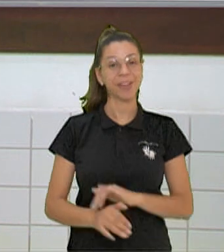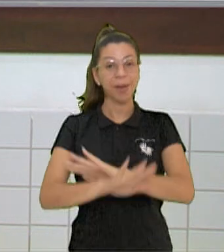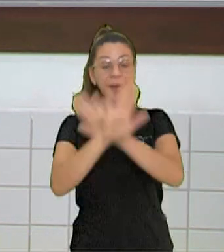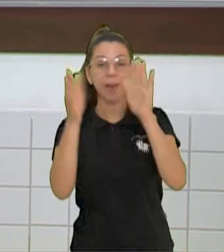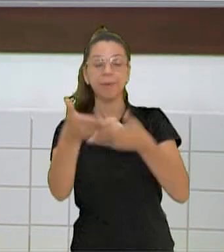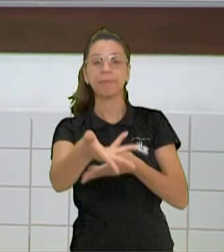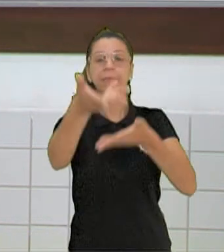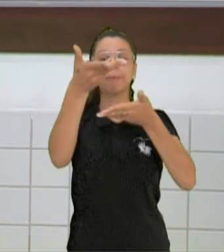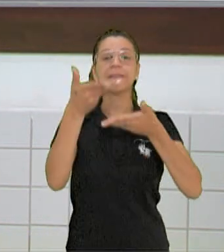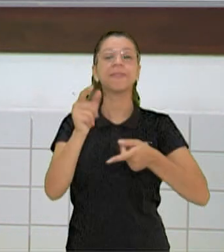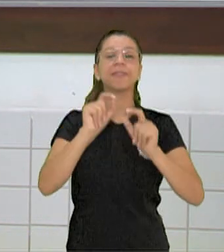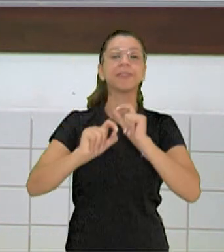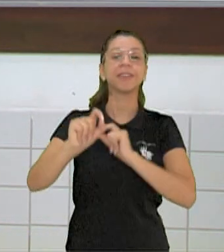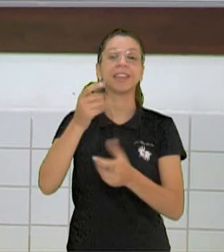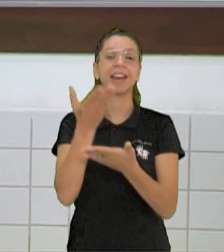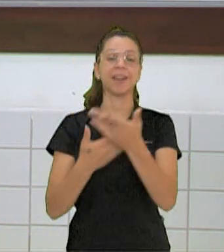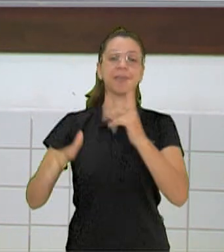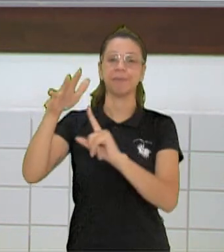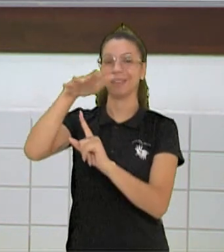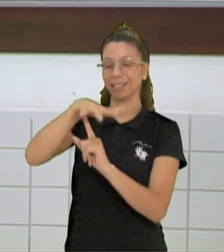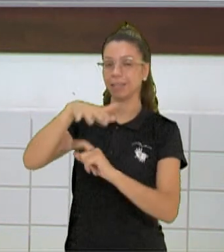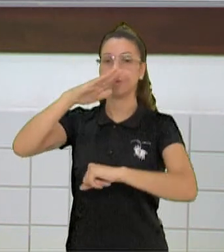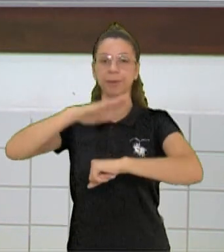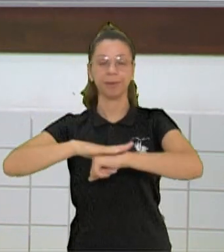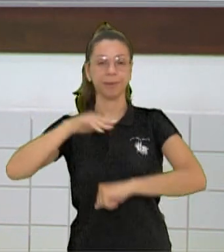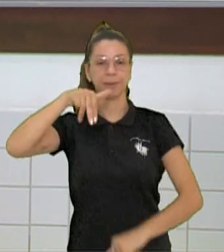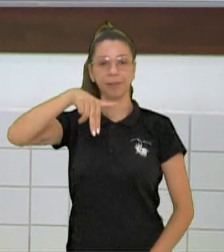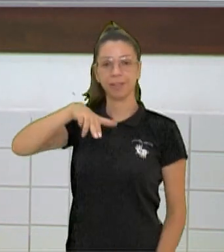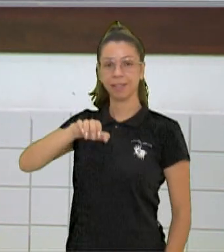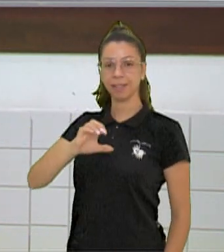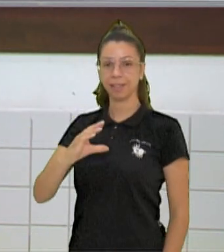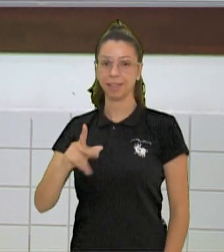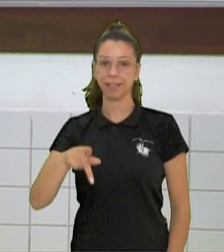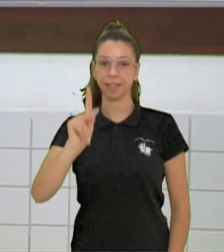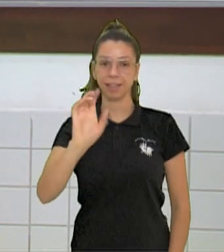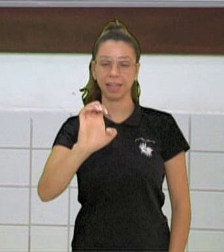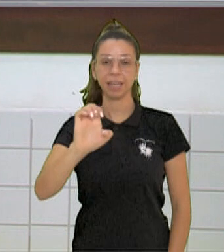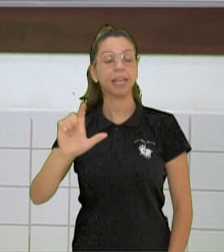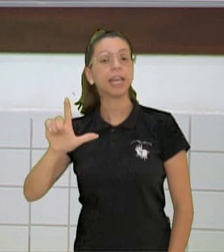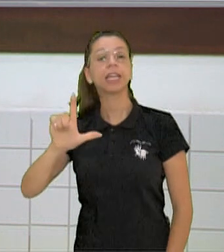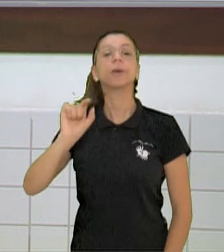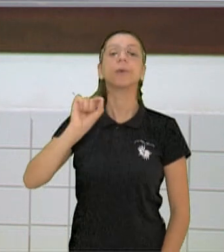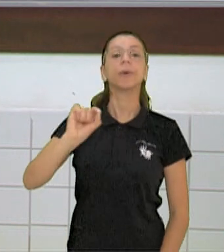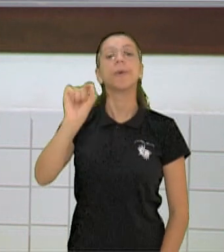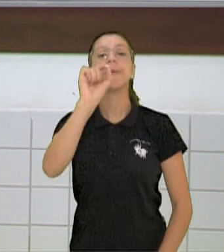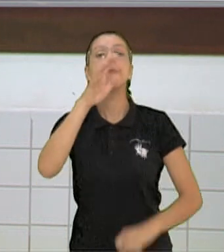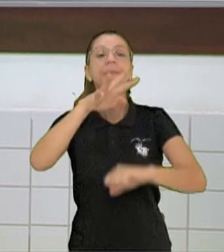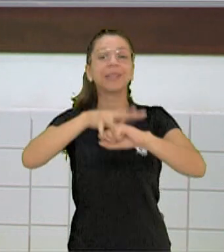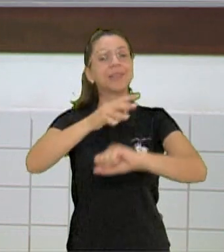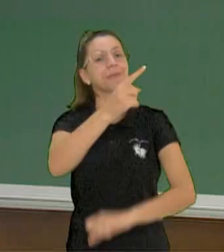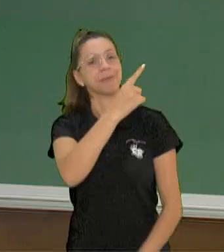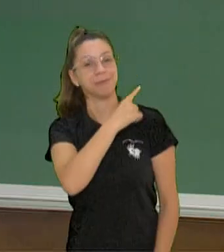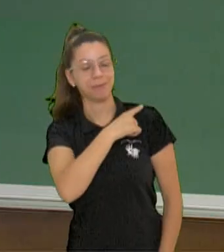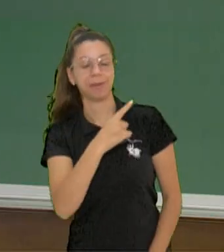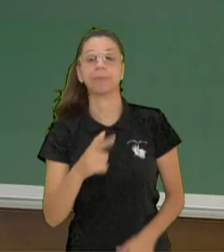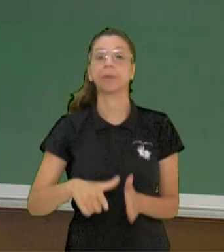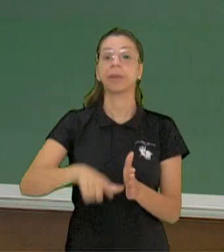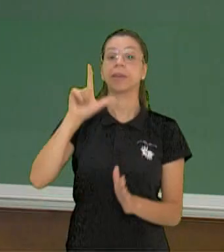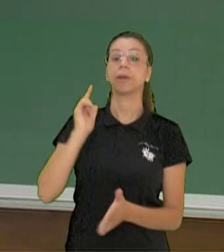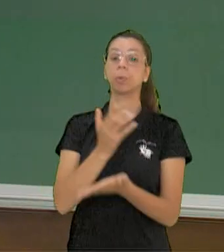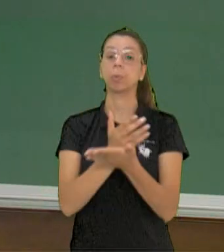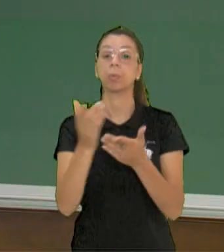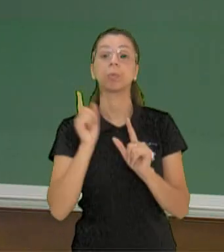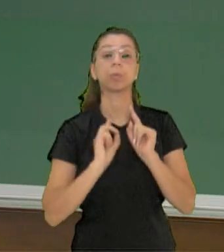Olá, bem-vindos a mais uma aula Paraná. Professor Neckel aqui, matemática da primeira série. E antes de a gente